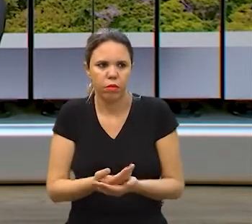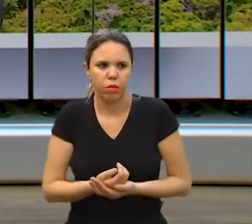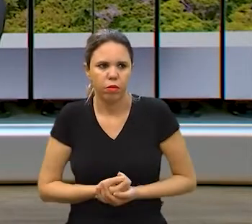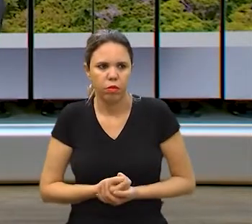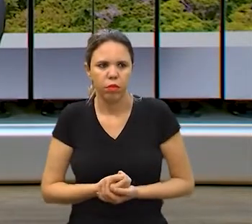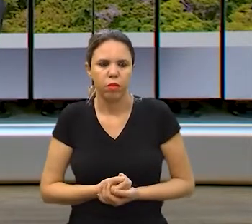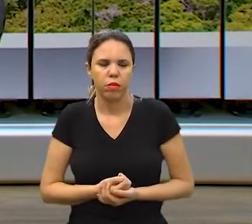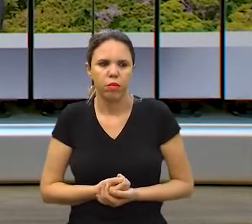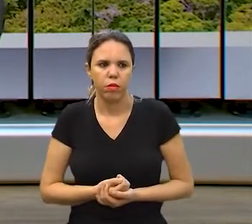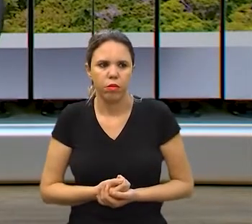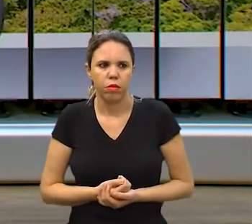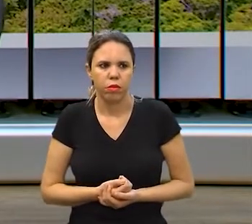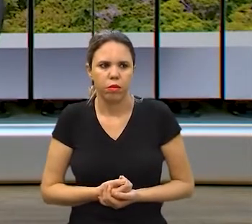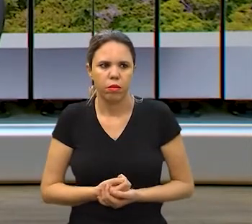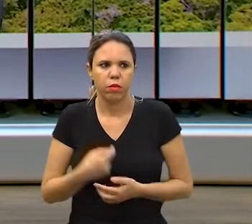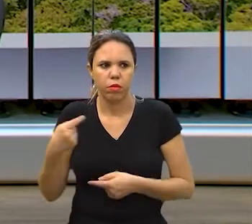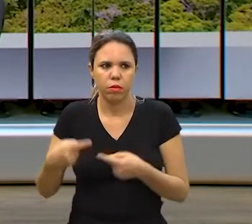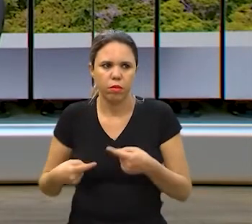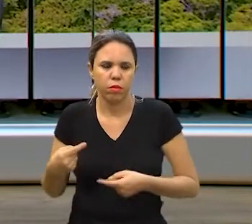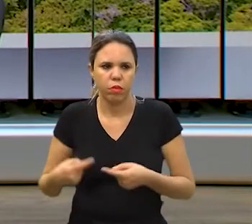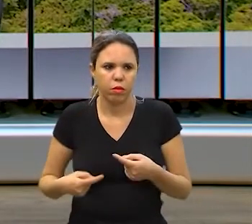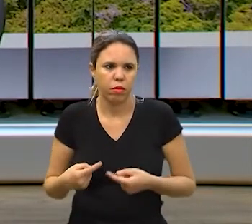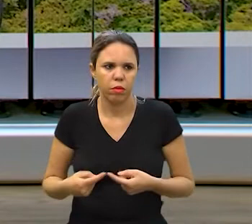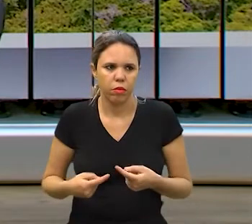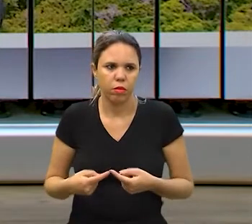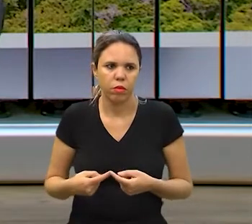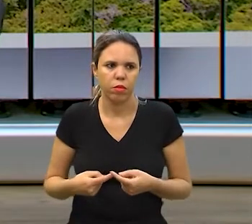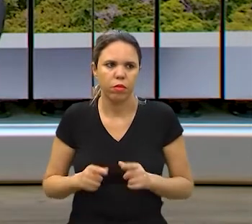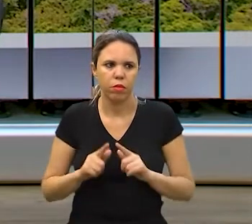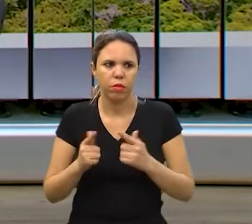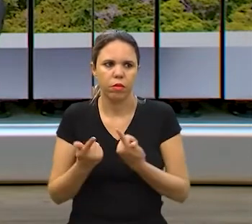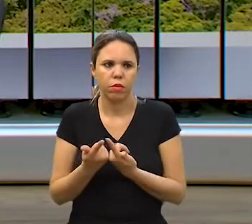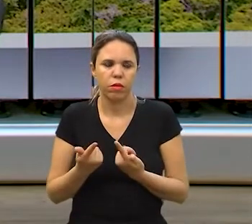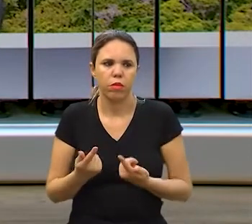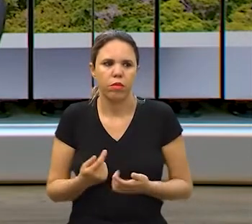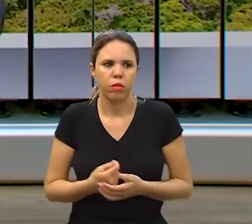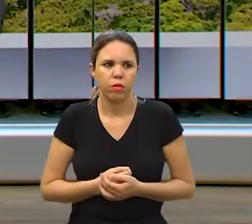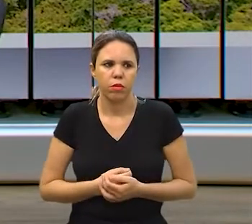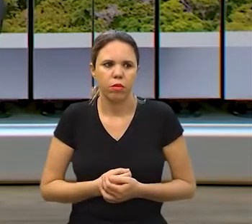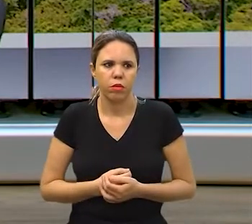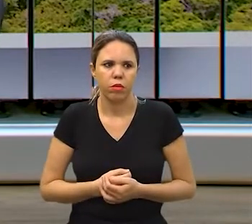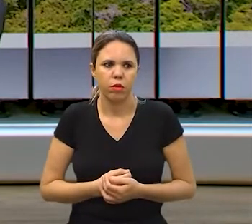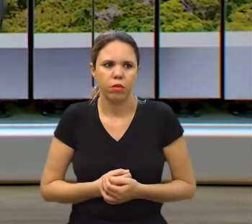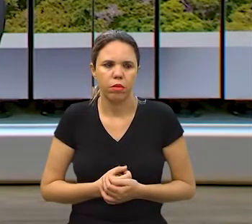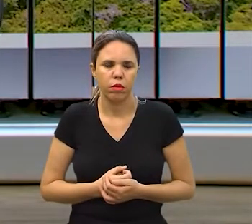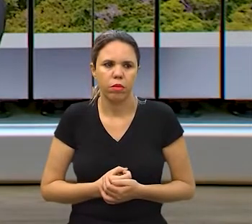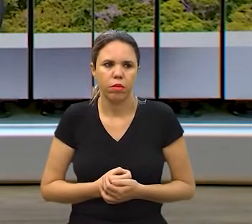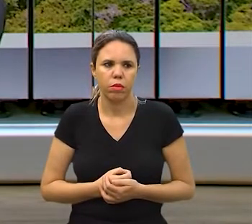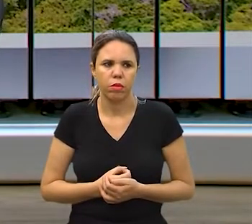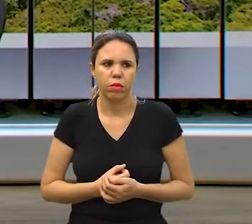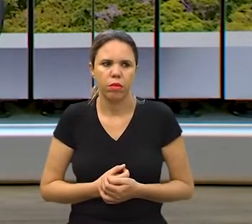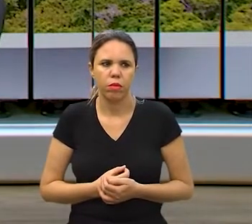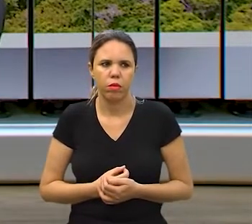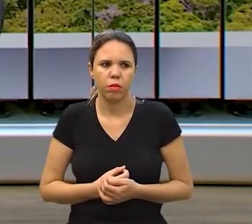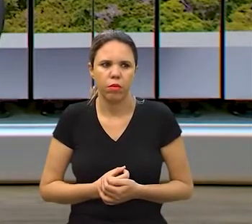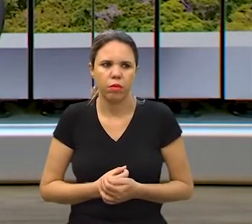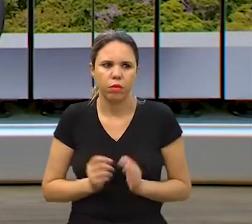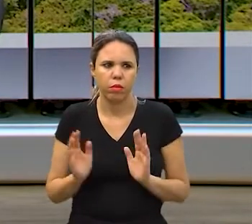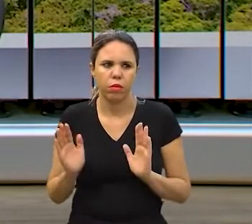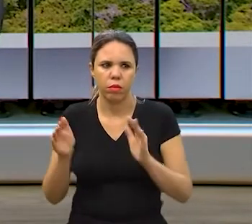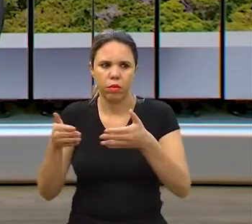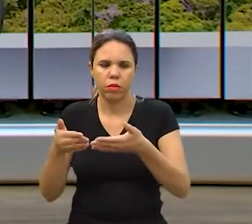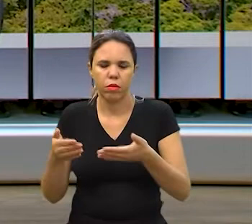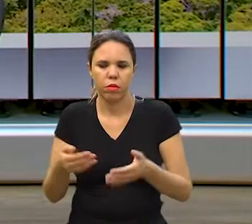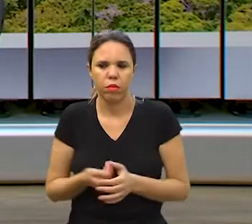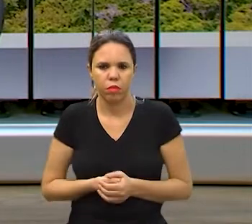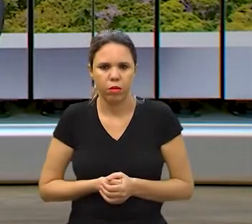que, como político, como até gestor, né, a gente tem que ter sempre esse